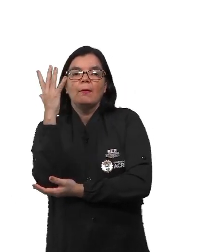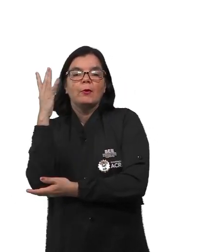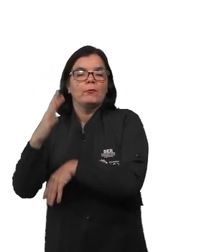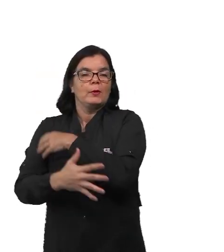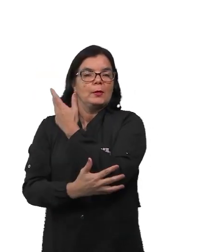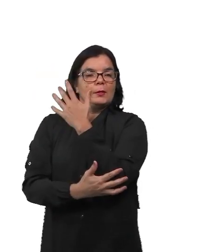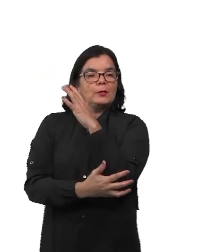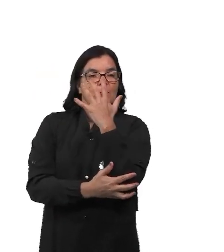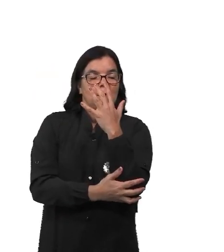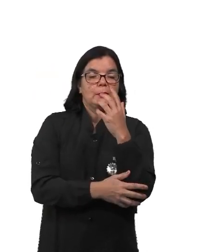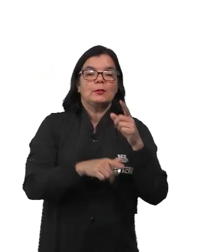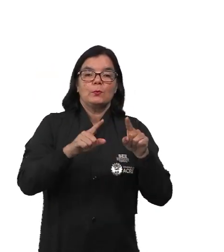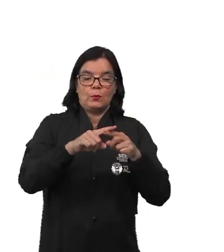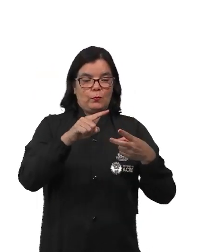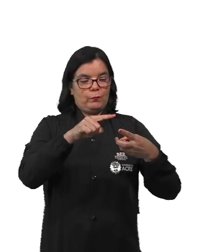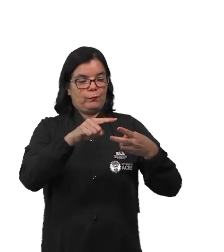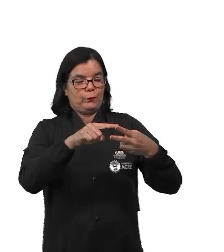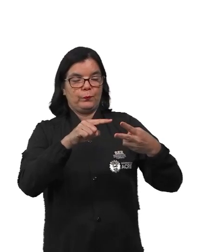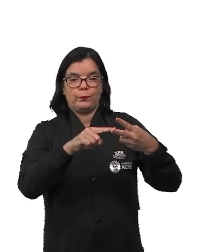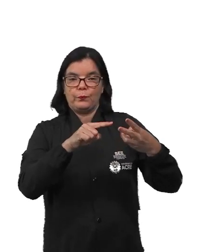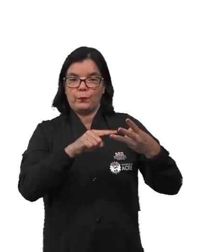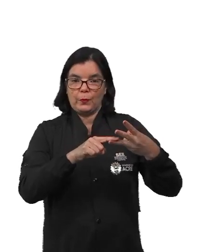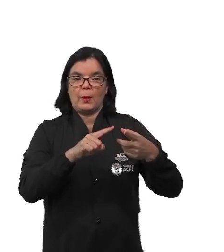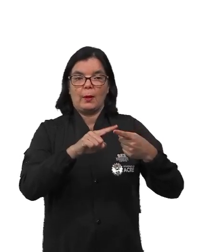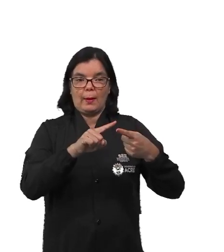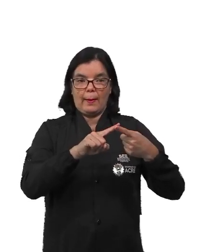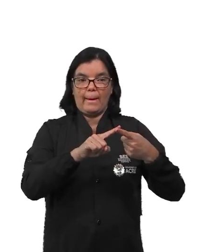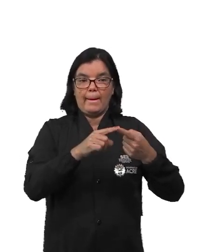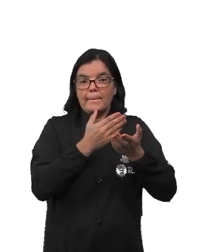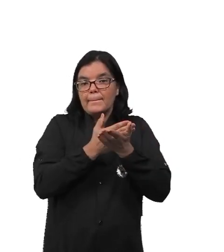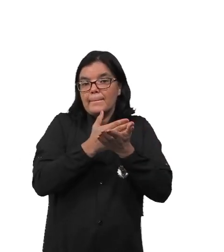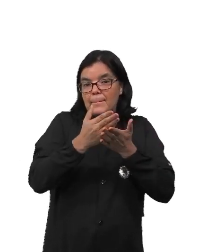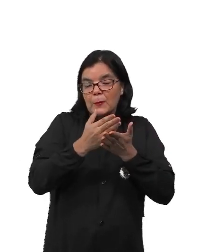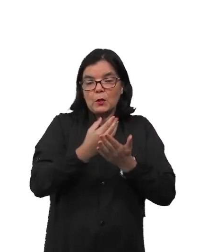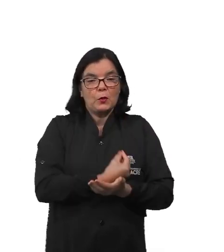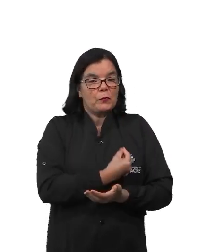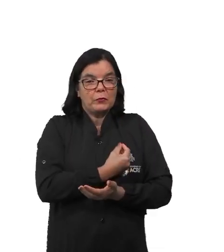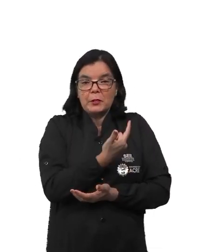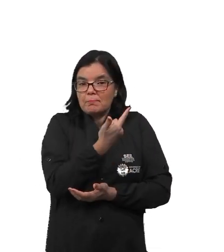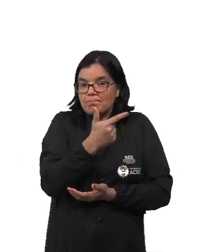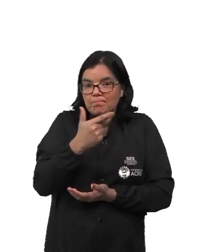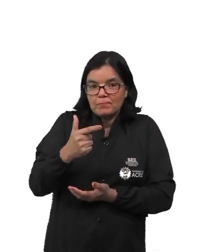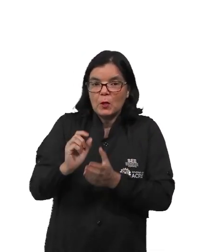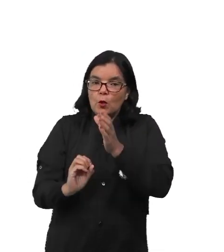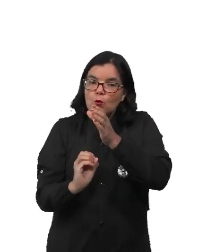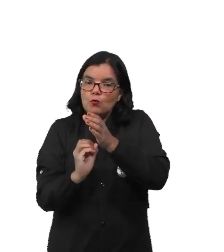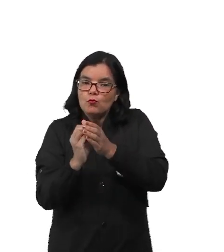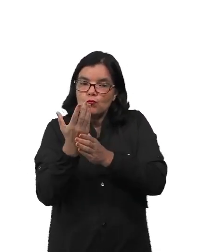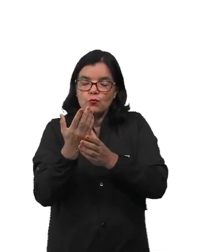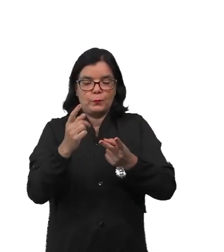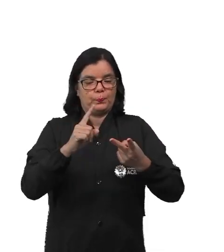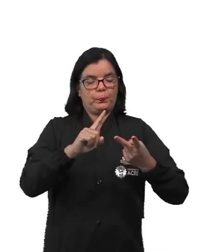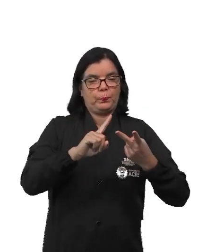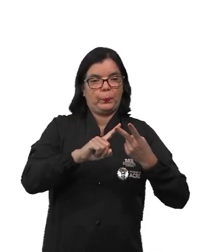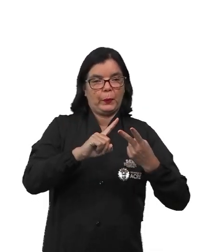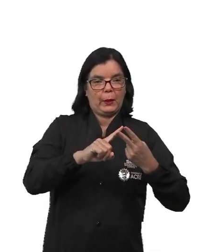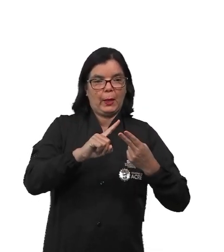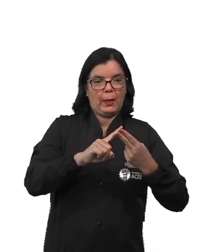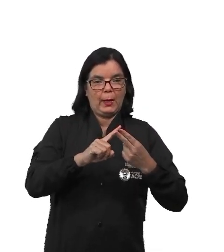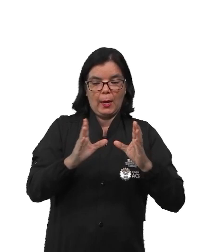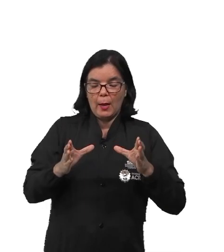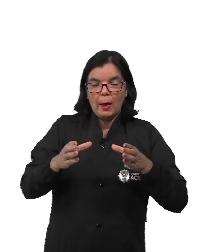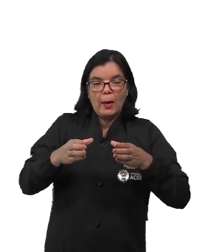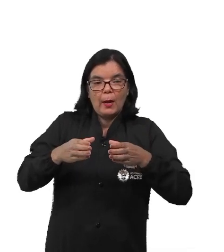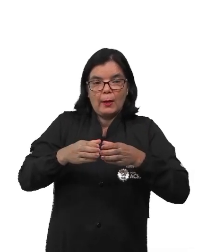a biodiversidade, ela passa por 3 fases. Pioneira, onde não tem vida, começa aí a surgir as primeiras formas. Temos a